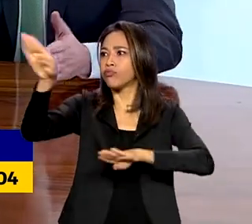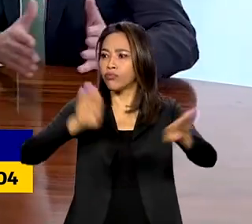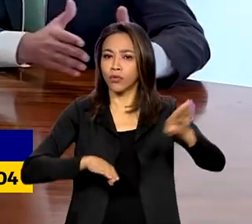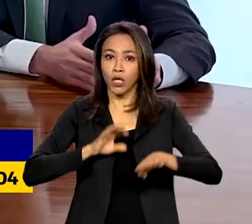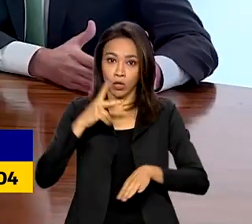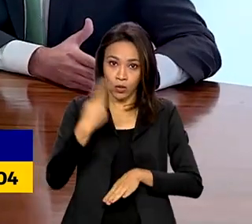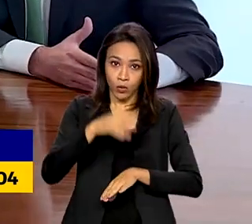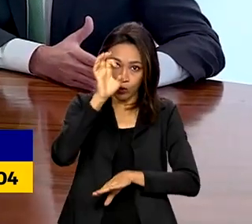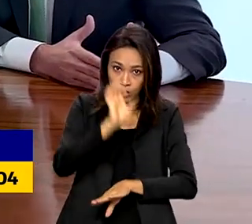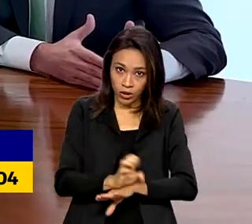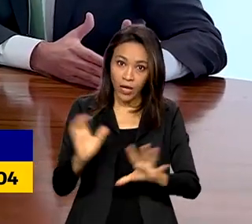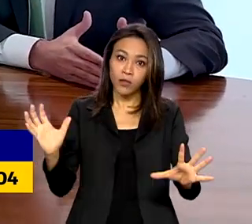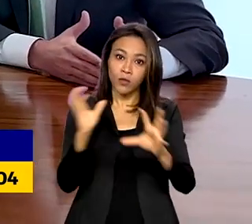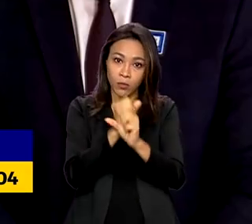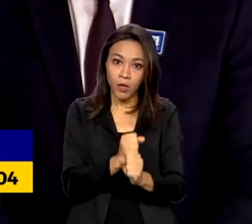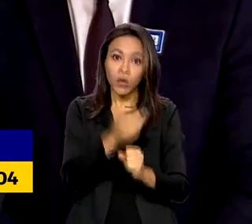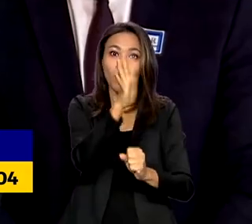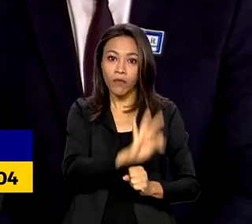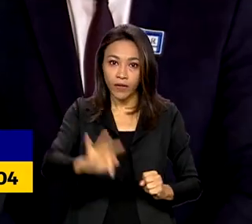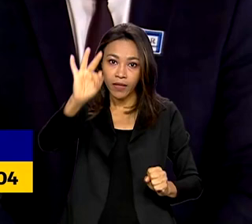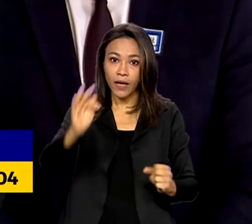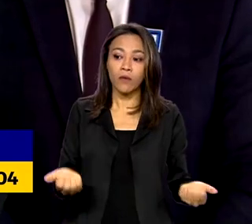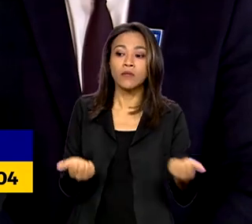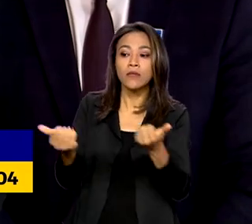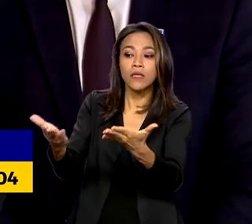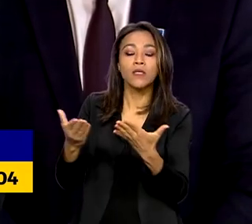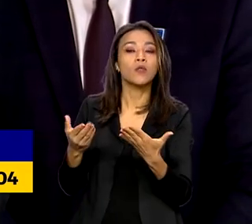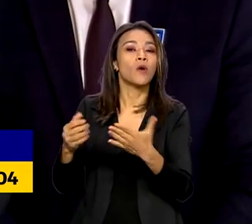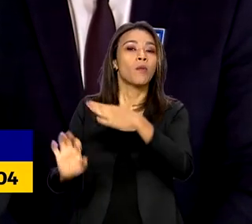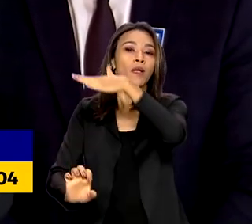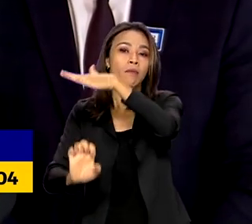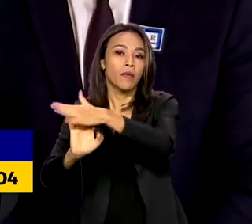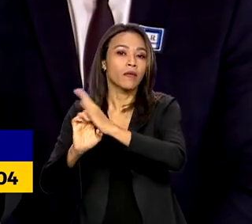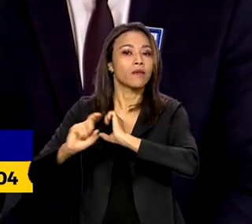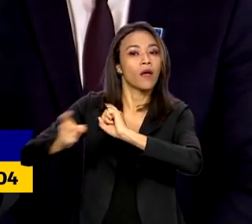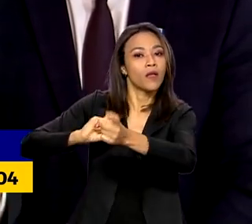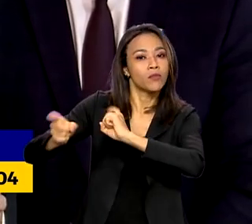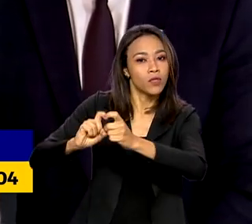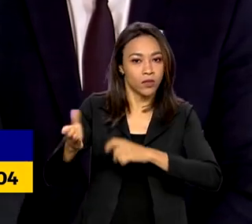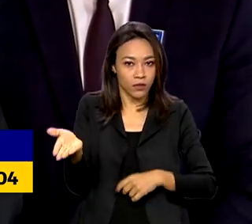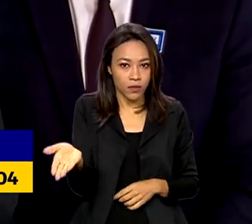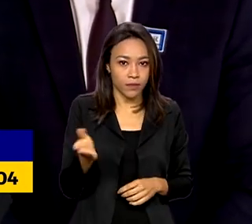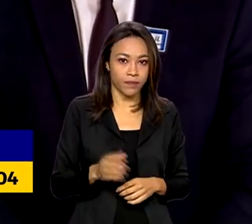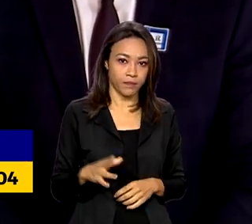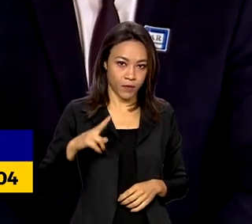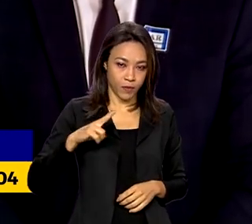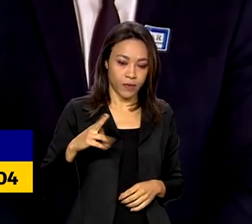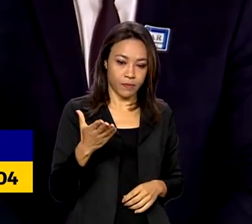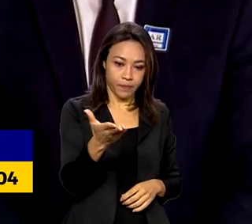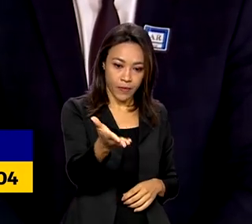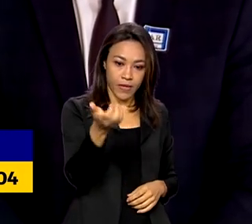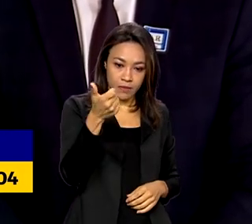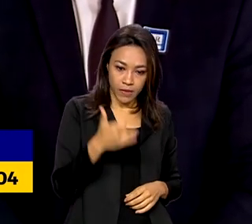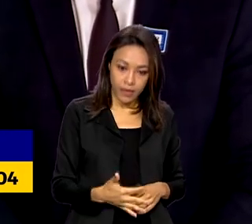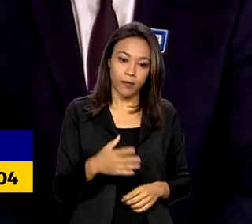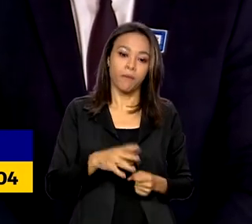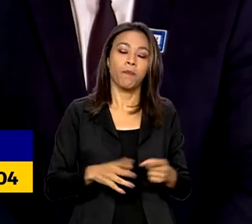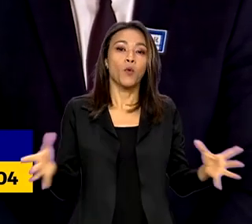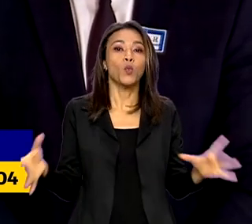federais à iniciativa privada. É um modelo inovador. Nós estamos unindo as rodovias estaduais com as